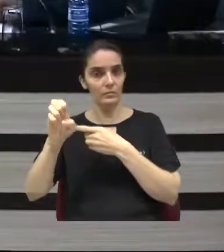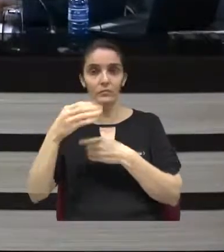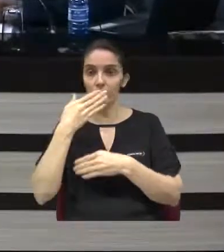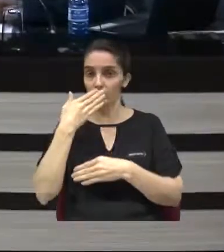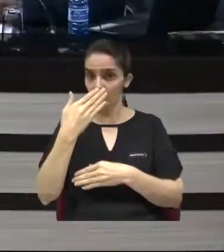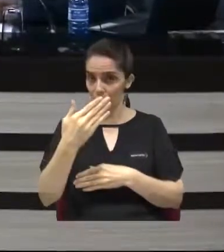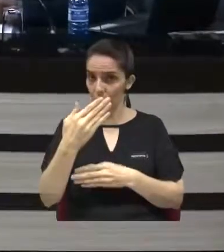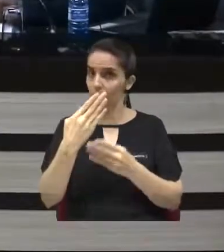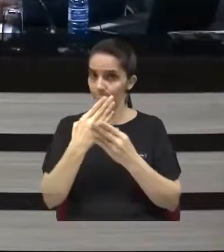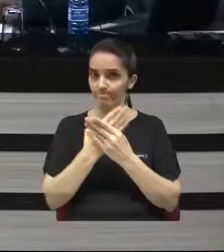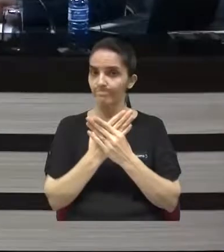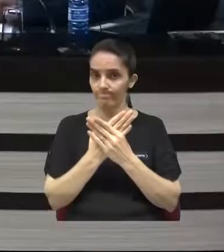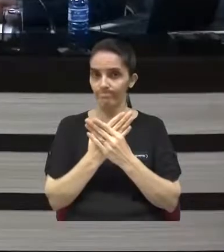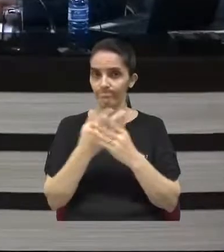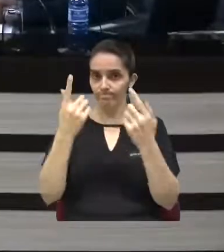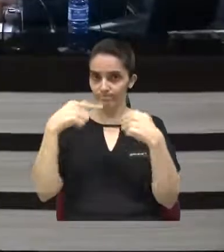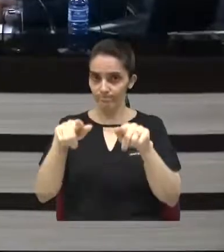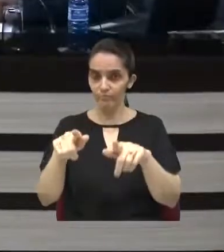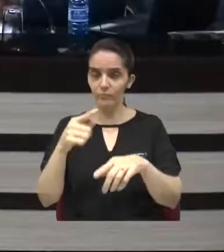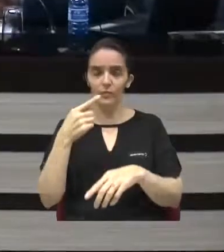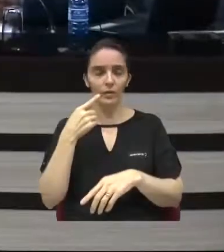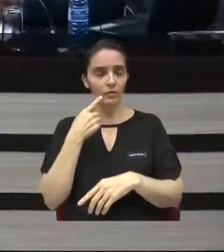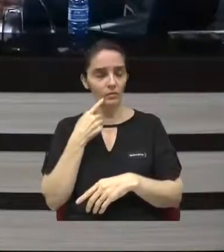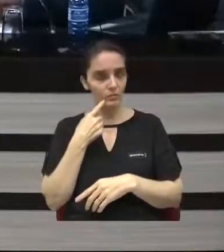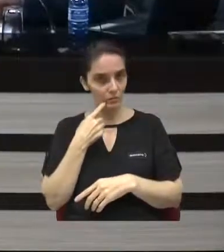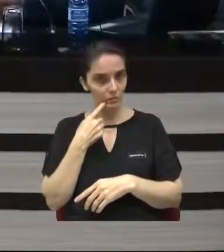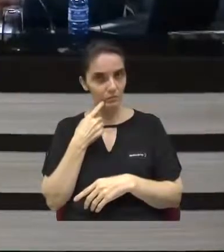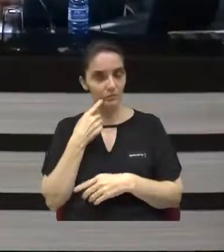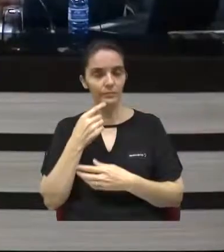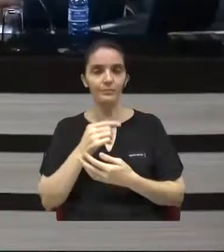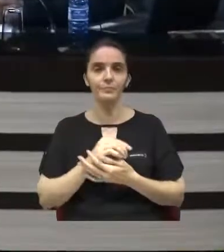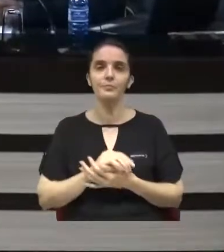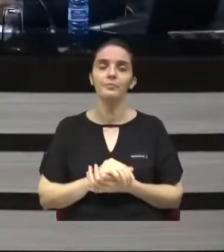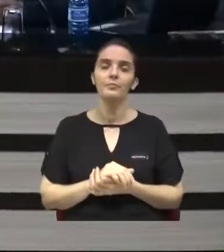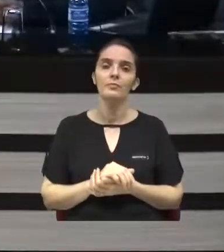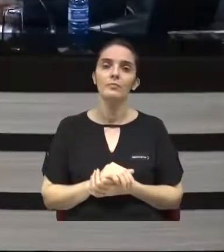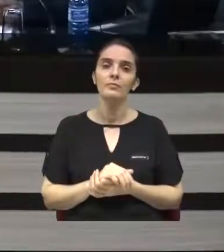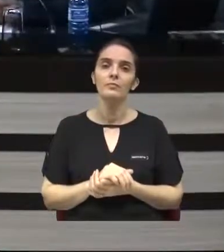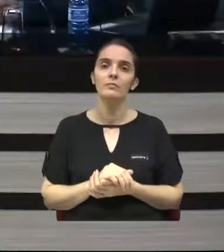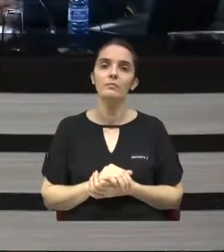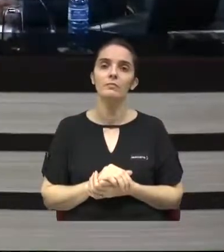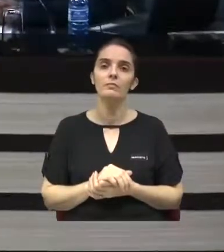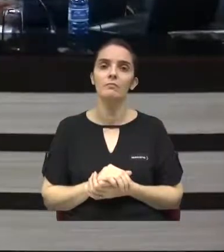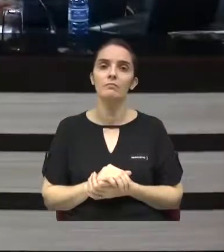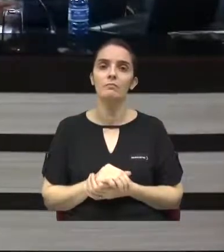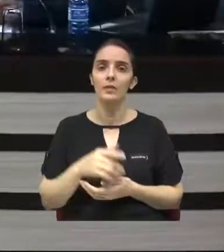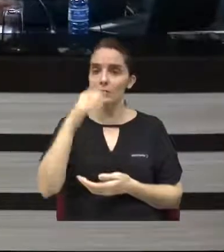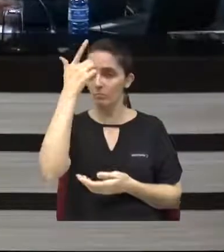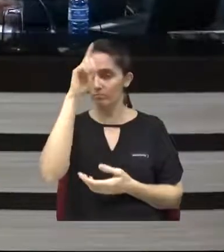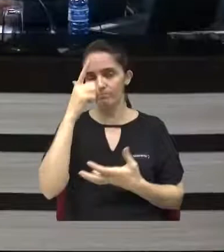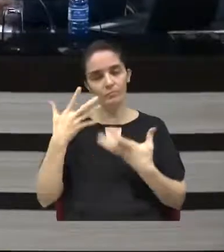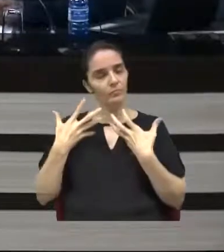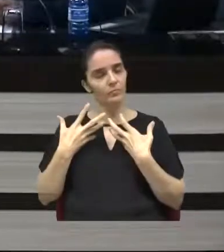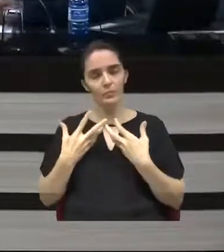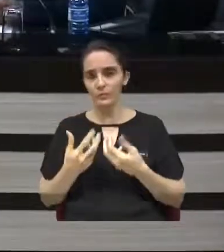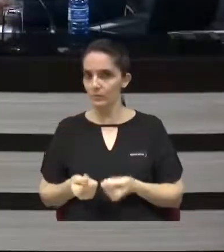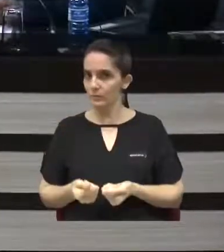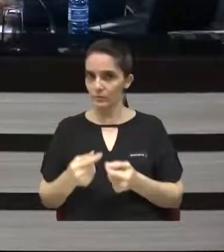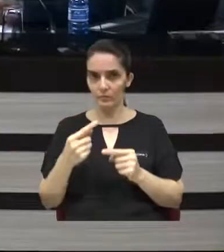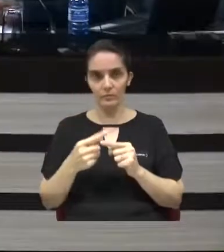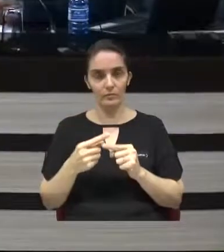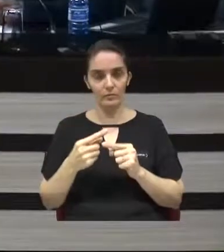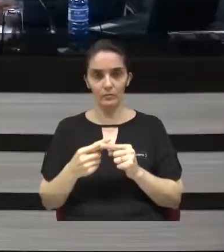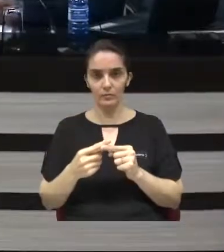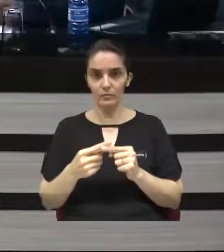comissão processante contra o vereador Cleiton Aparecido da Silva, não seja recebida por se tratar